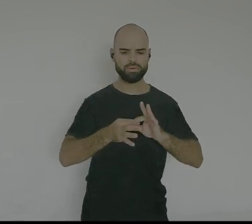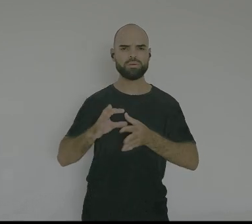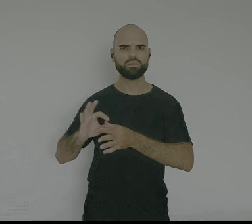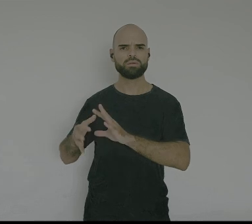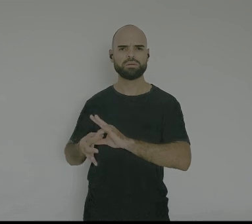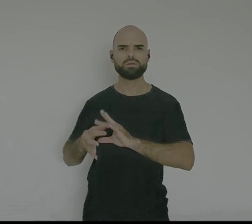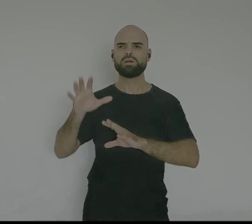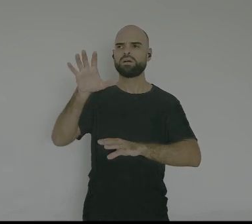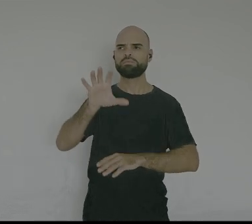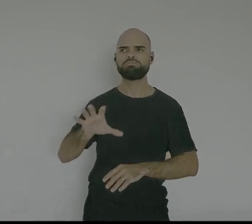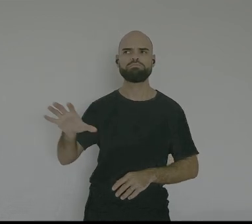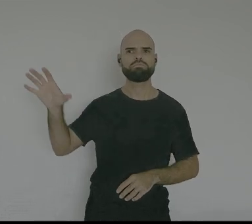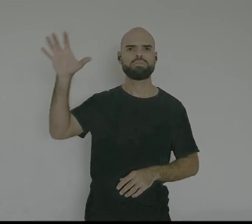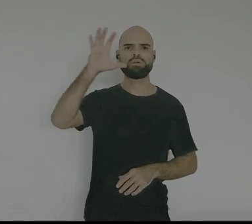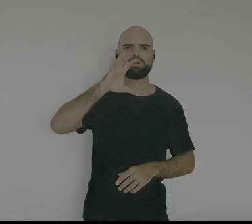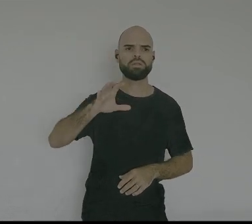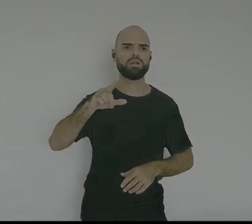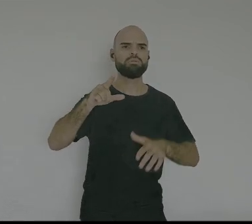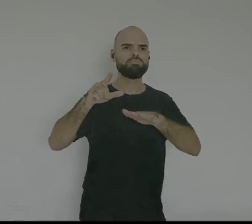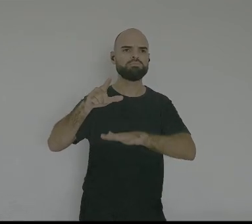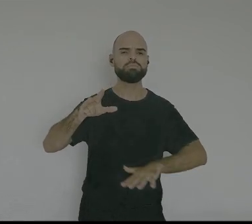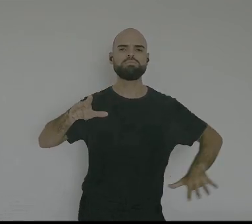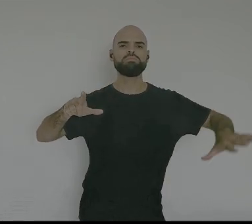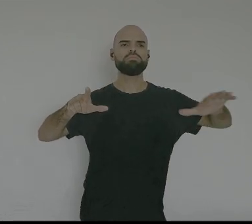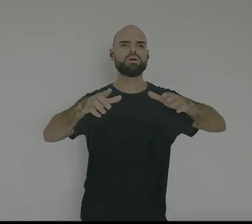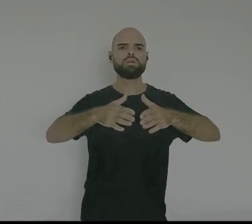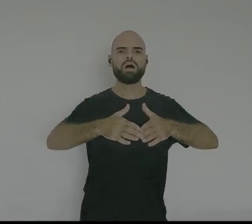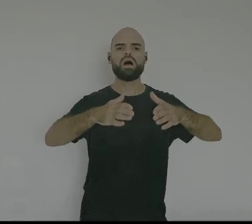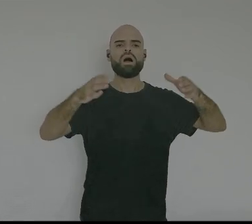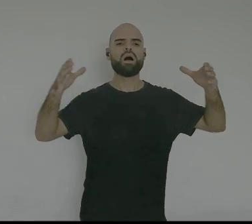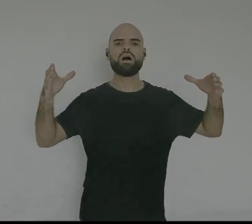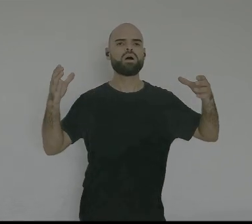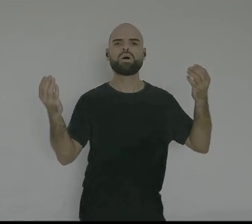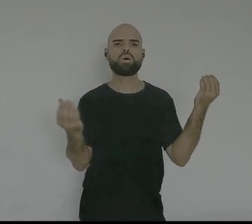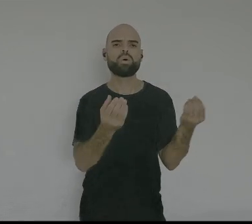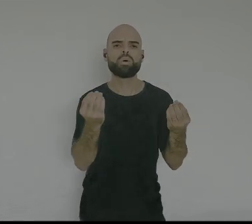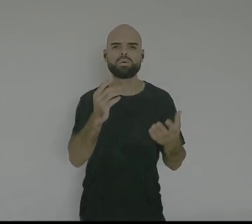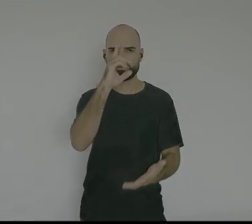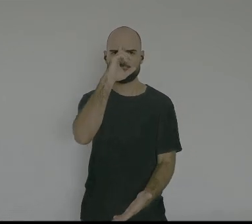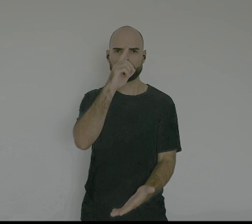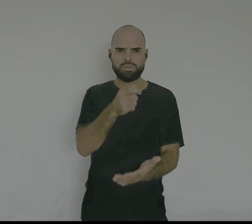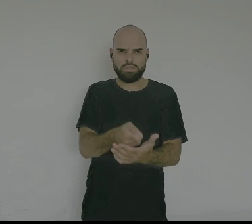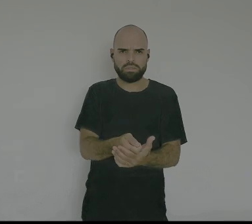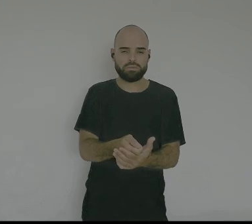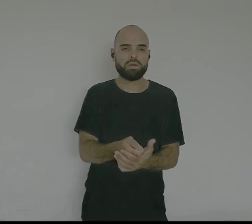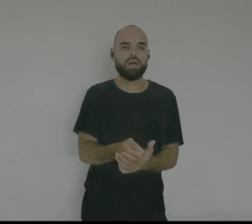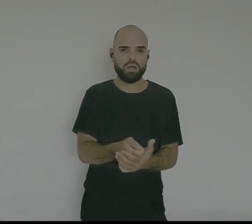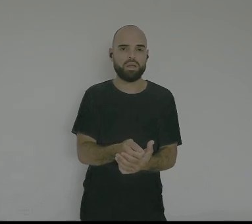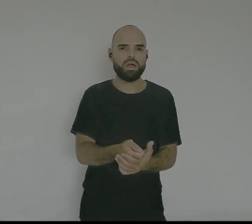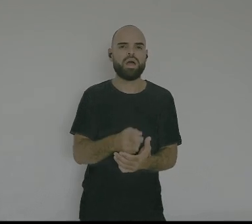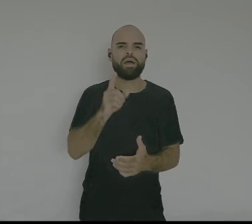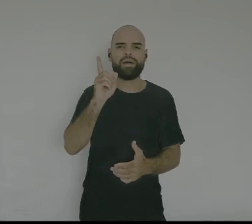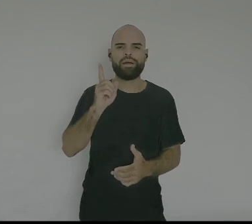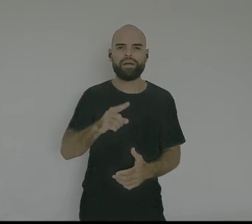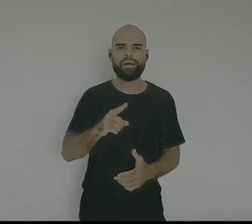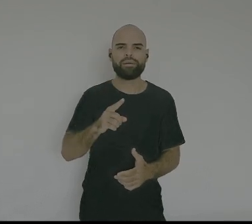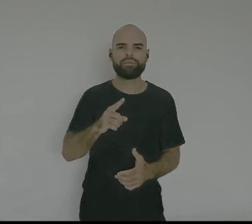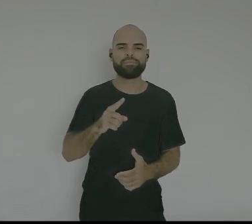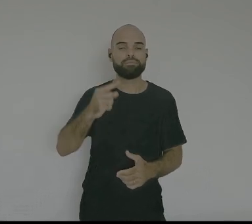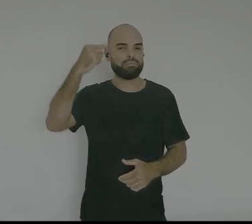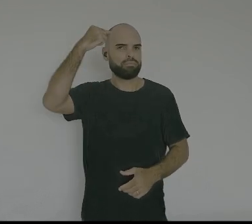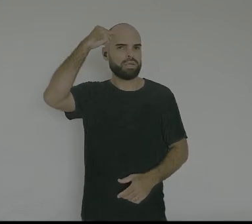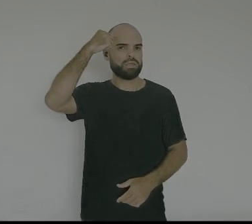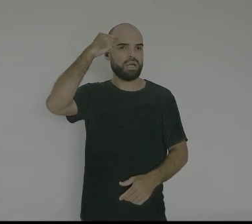A dimensão territorial da governança das redes, ela deve obedecer ao princípio